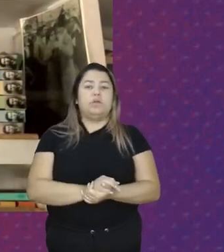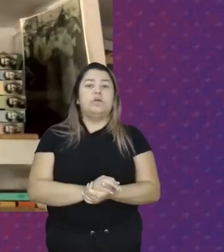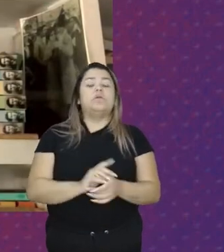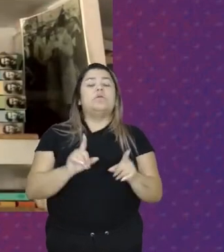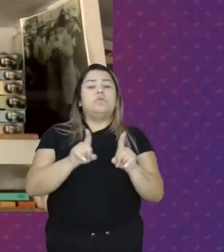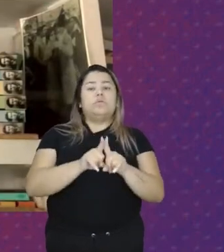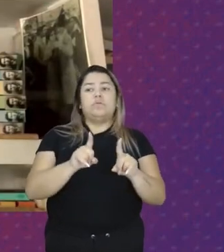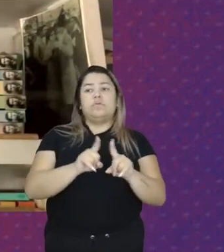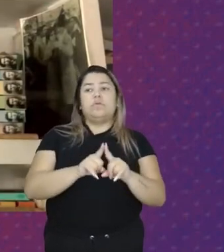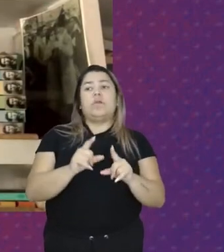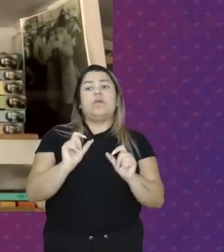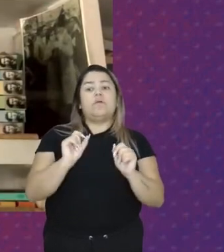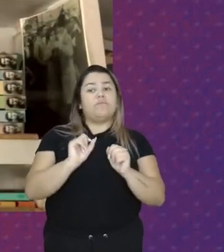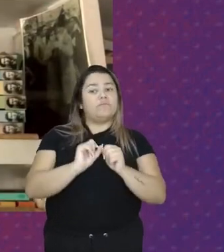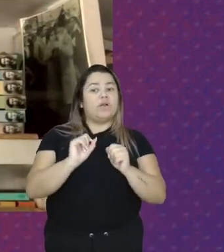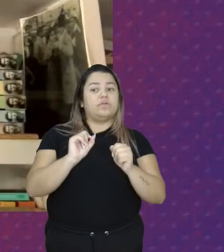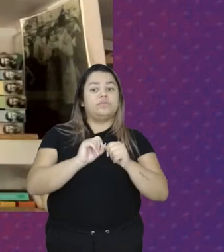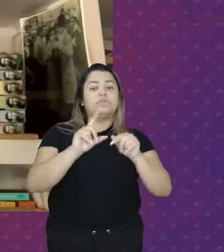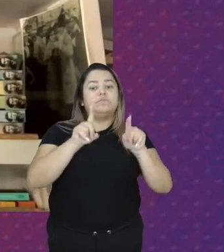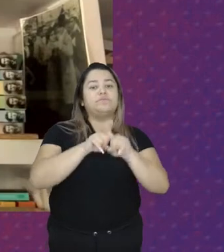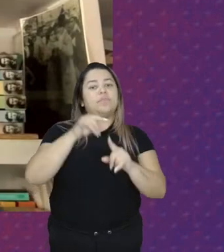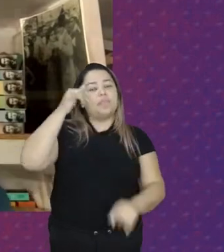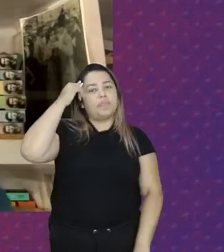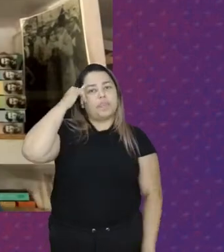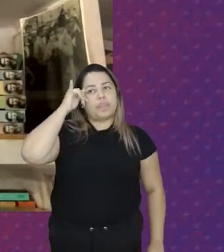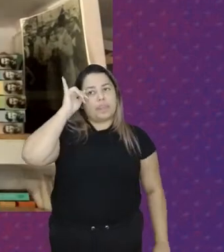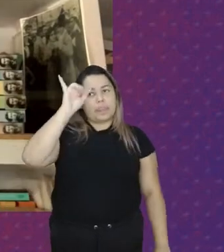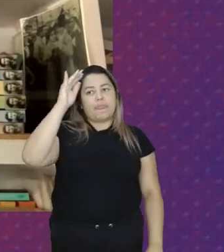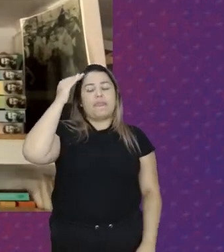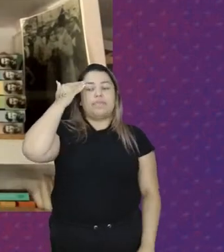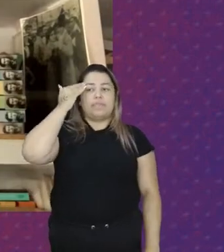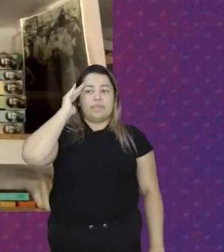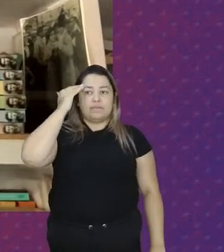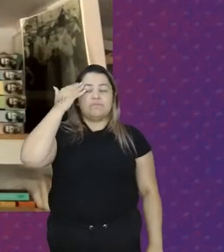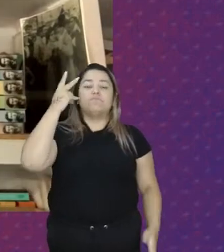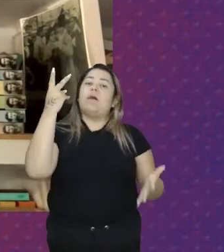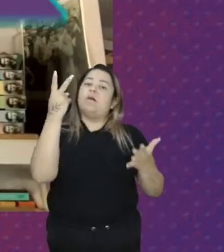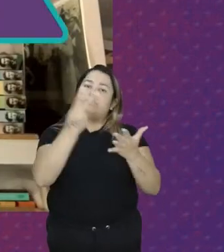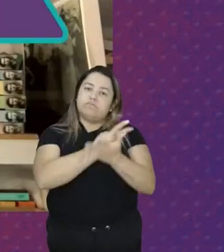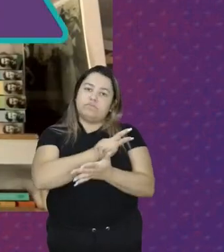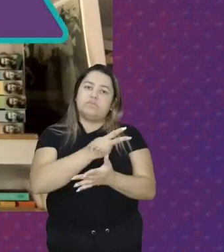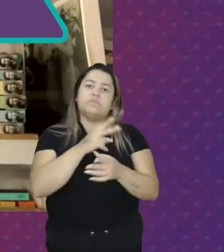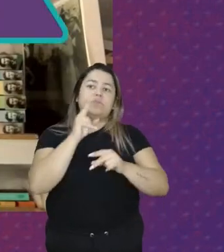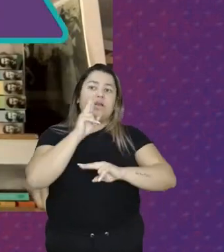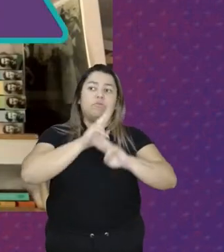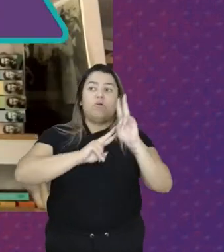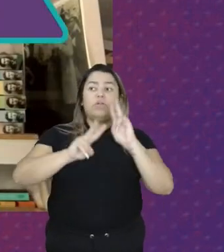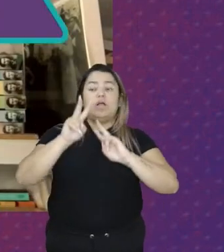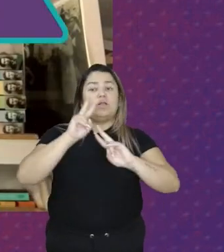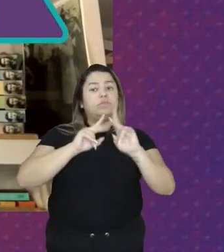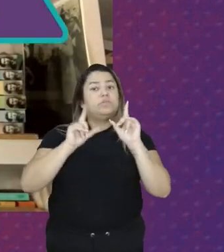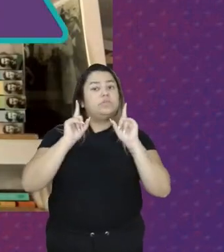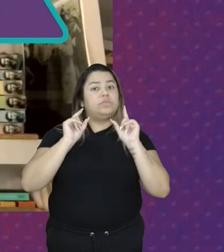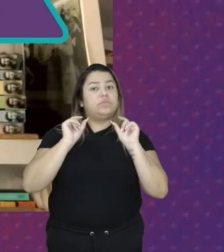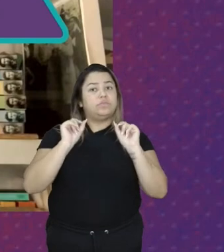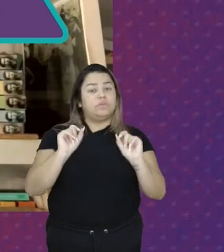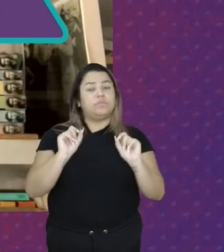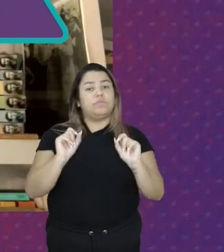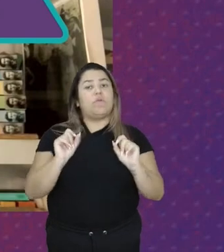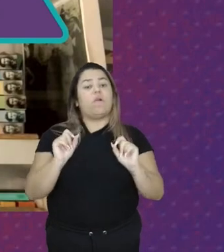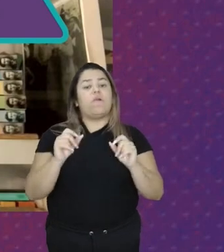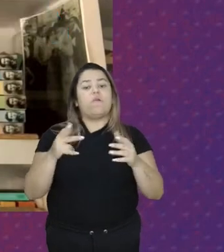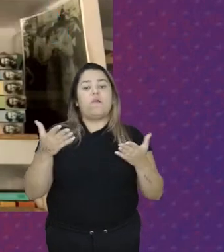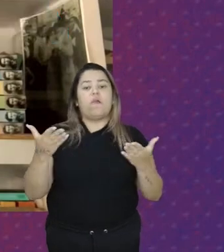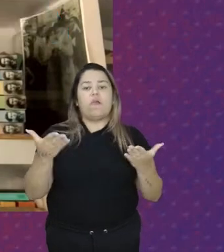produz os meios para evitar que as pessoas compreendam o que está acontecendo. Basta olhar para o que é o